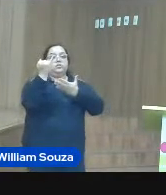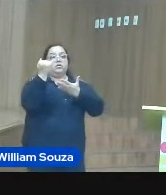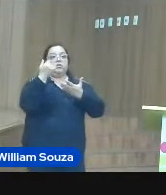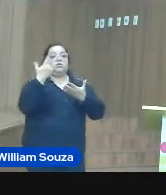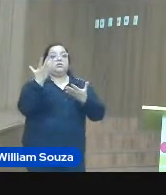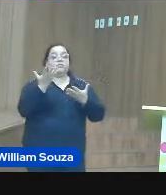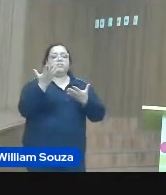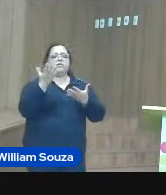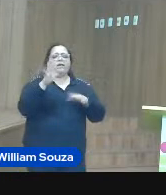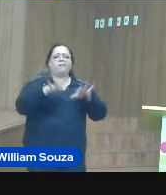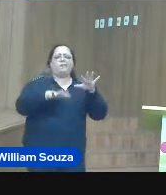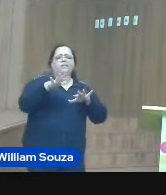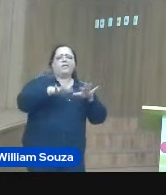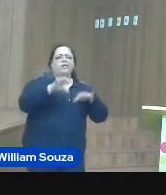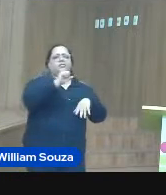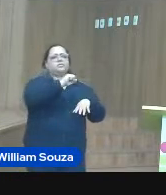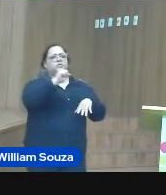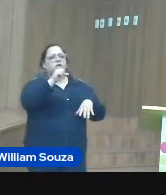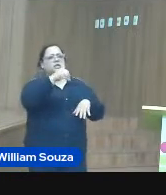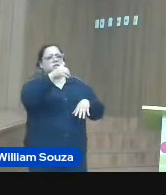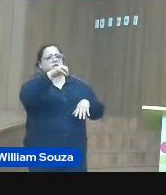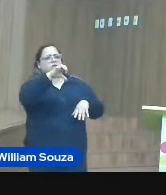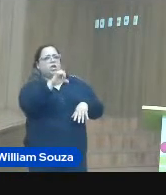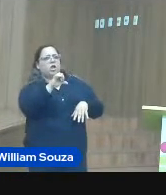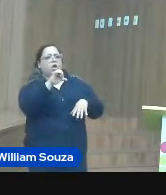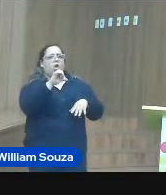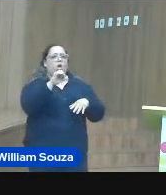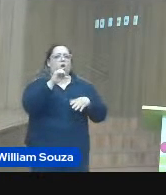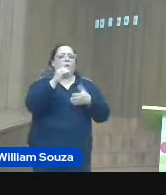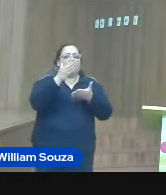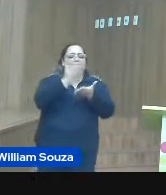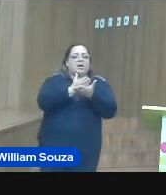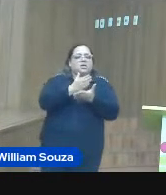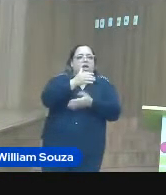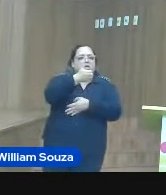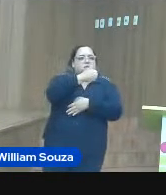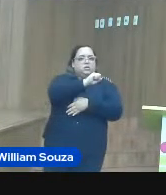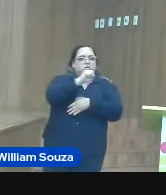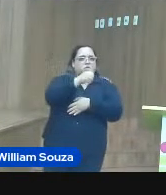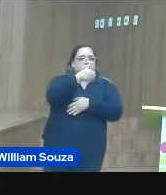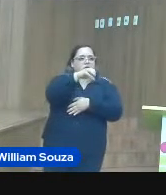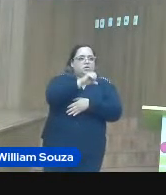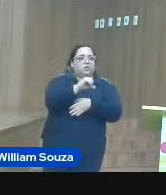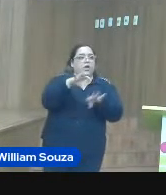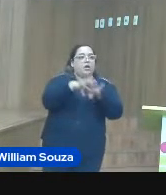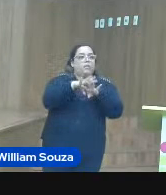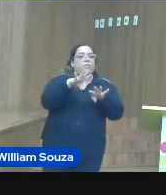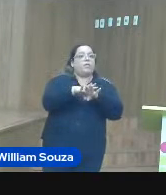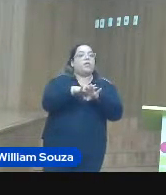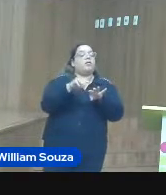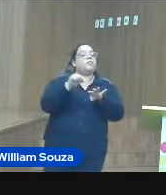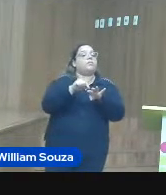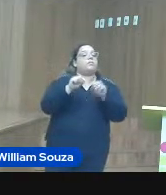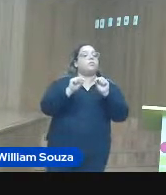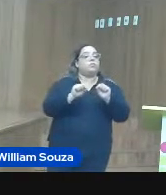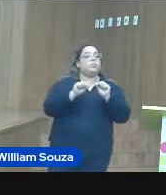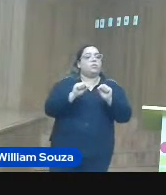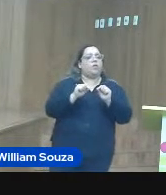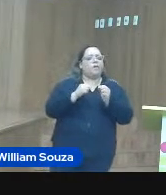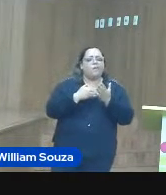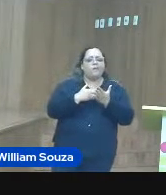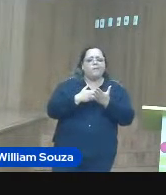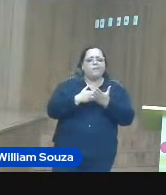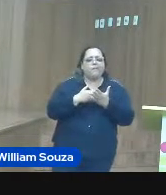meados do século XIX, na segunda metade do século XIX, a matemática ela começa a ser vista